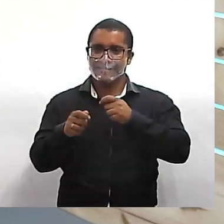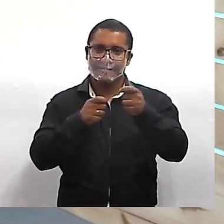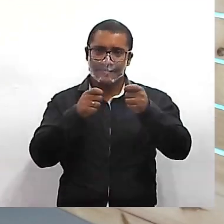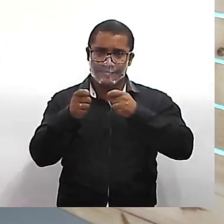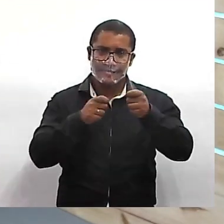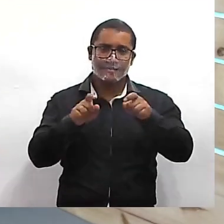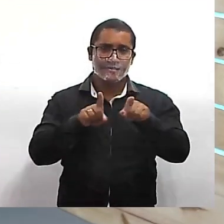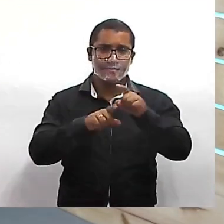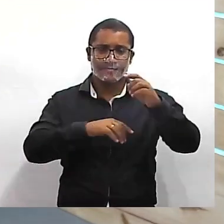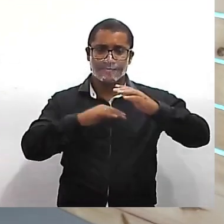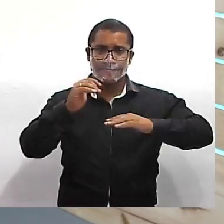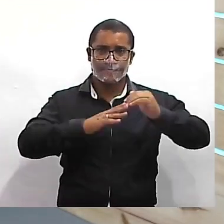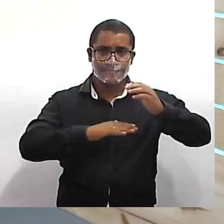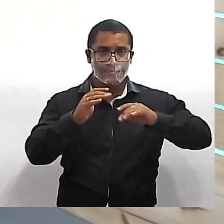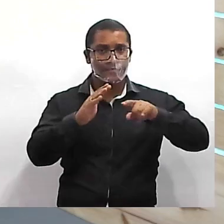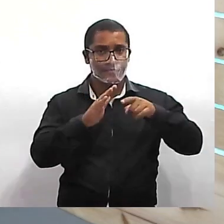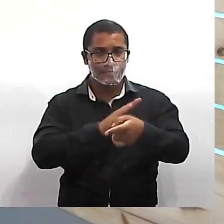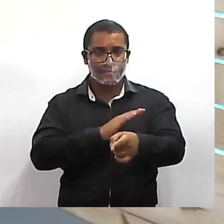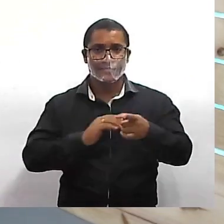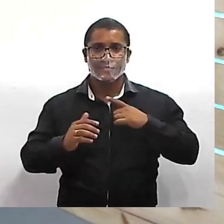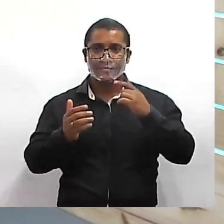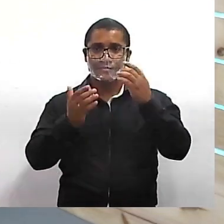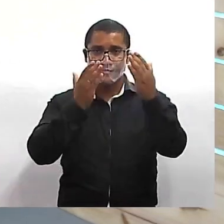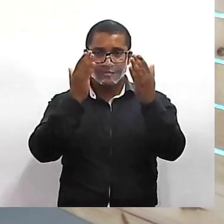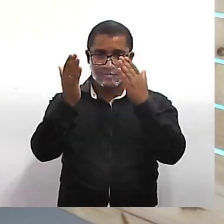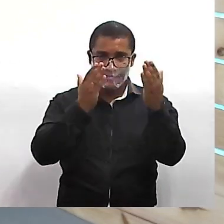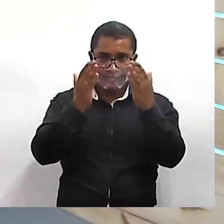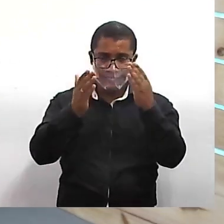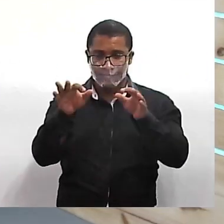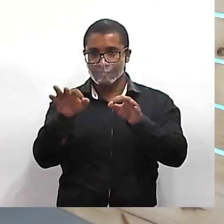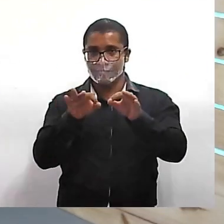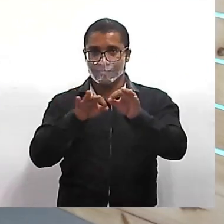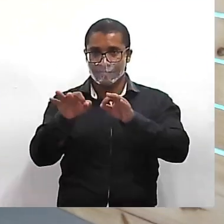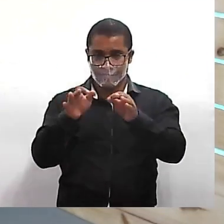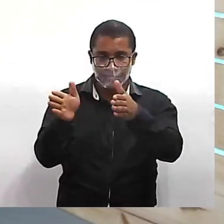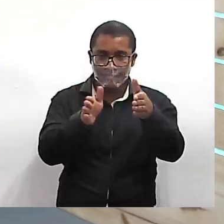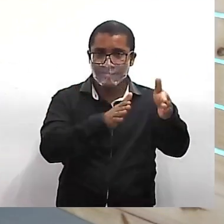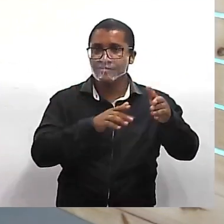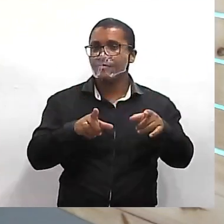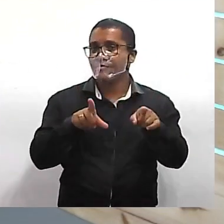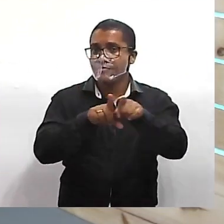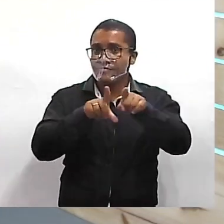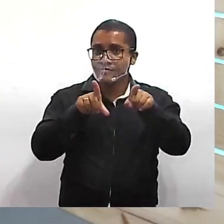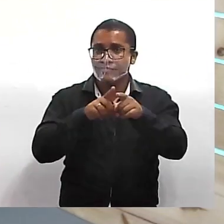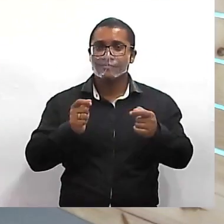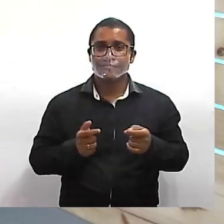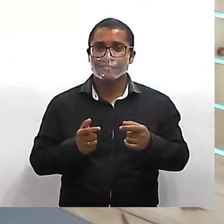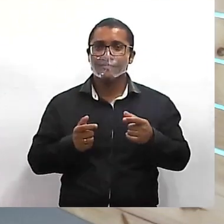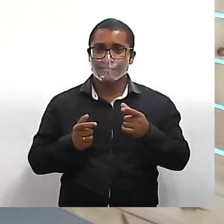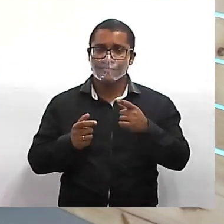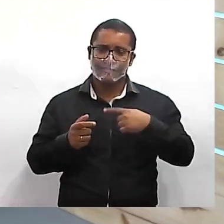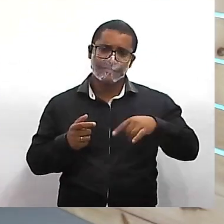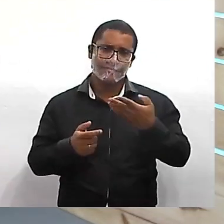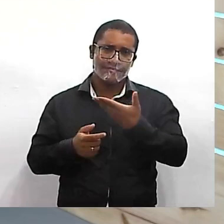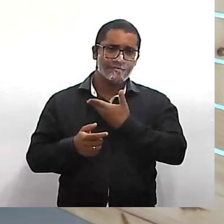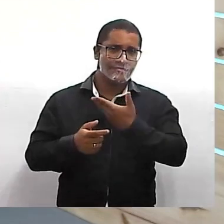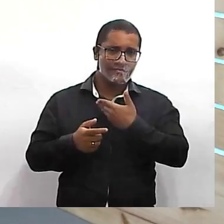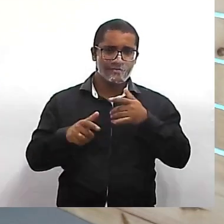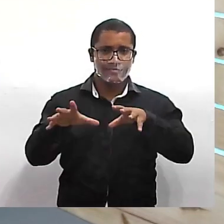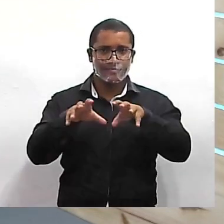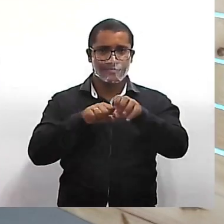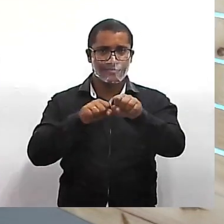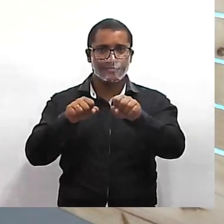tem especialização em psicologia organizacional e também somos colegas aqui da